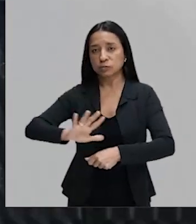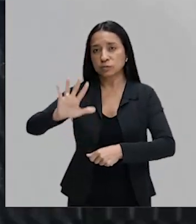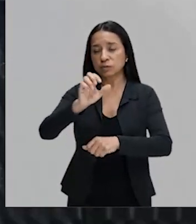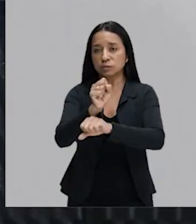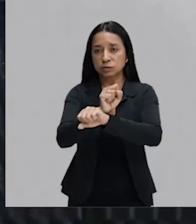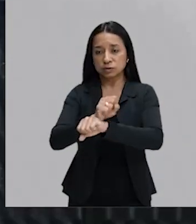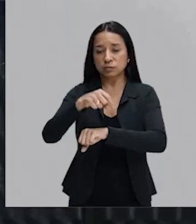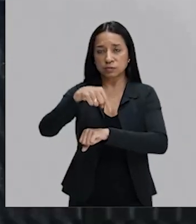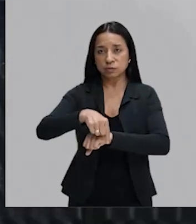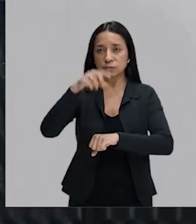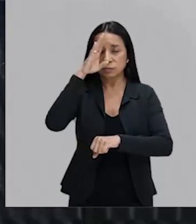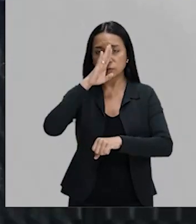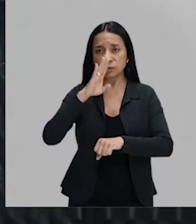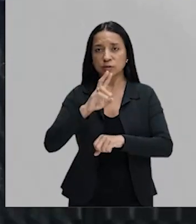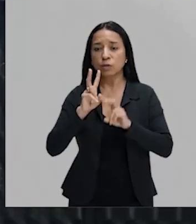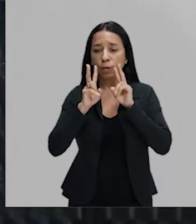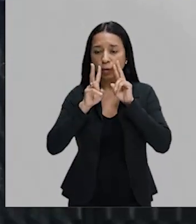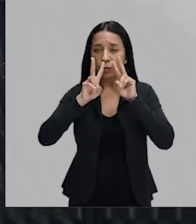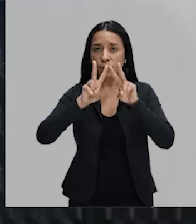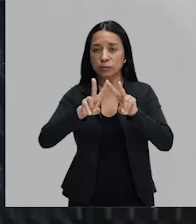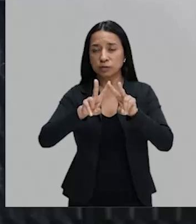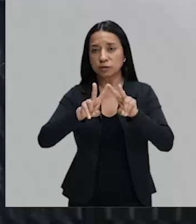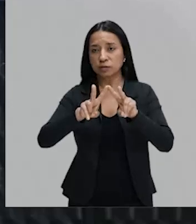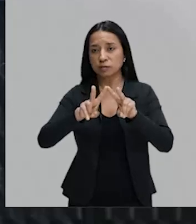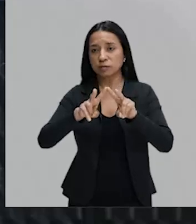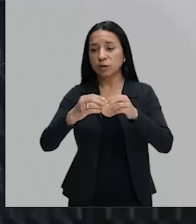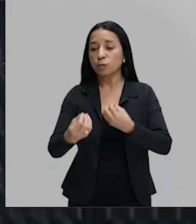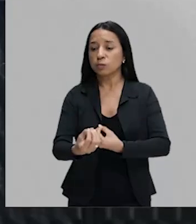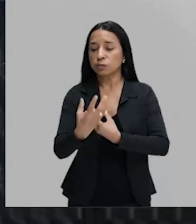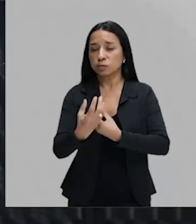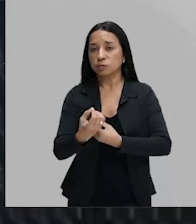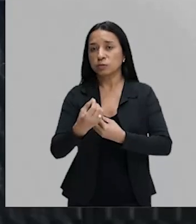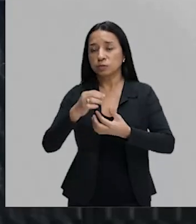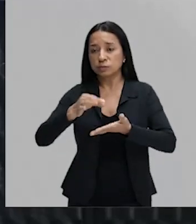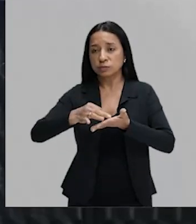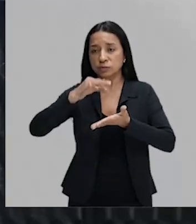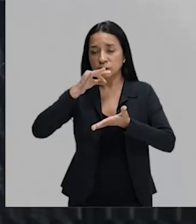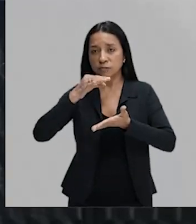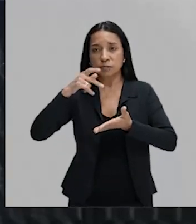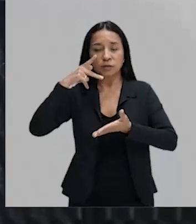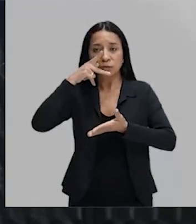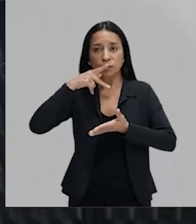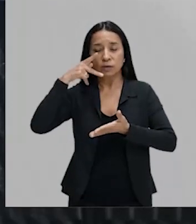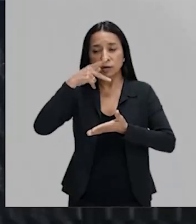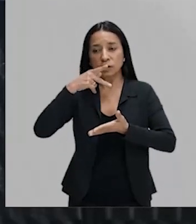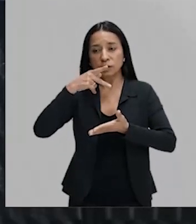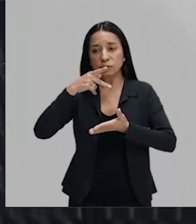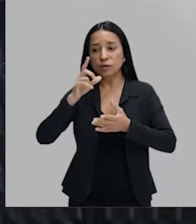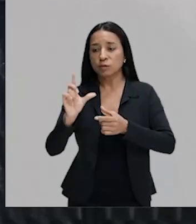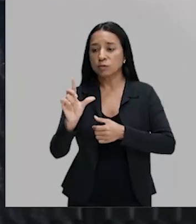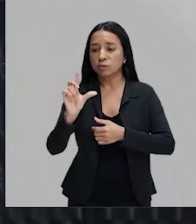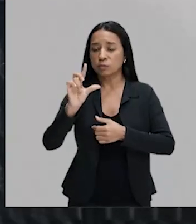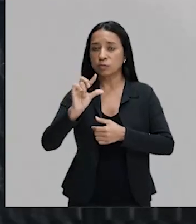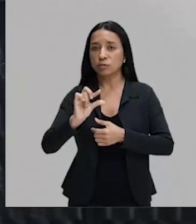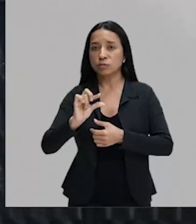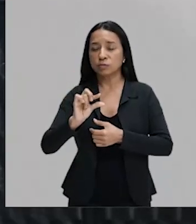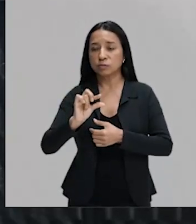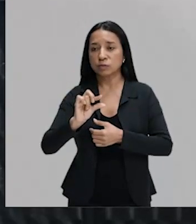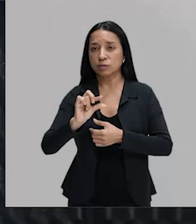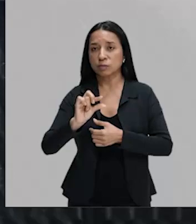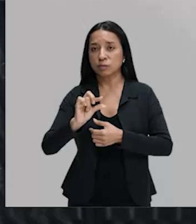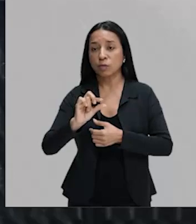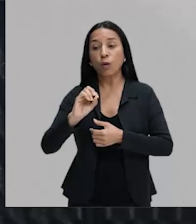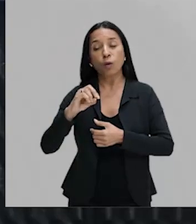observa é que os produtores de café do Vale do Paraíba, a partir da diminuição ou